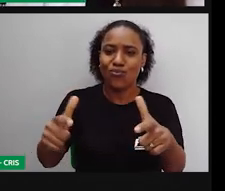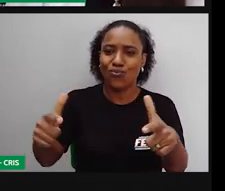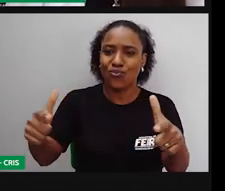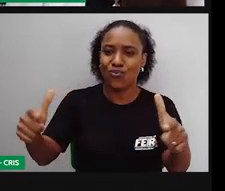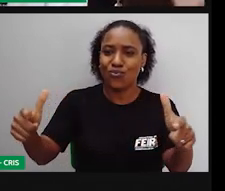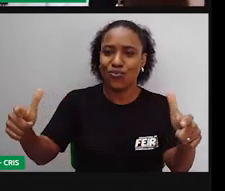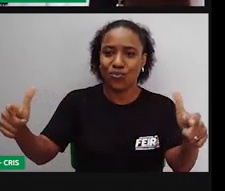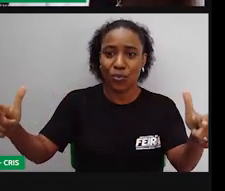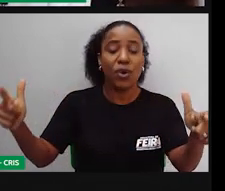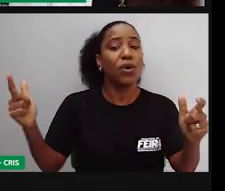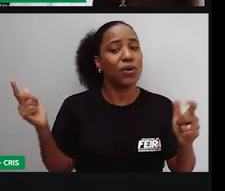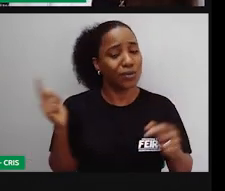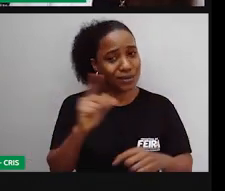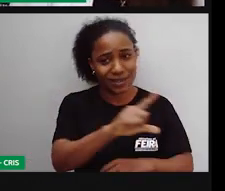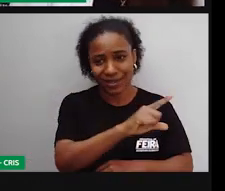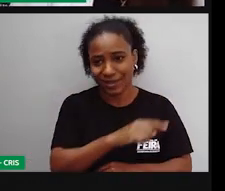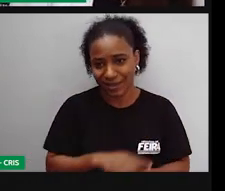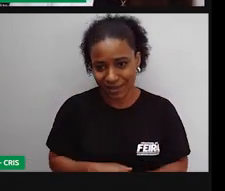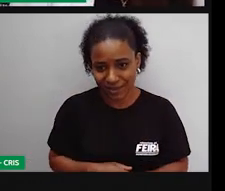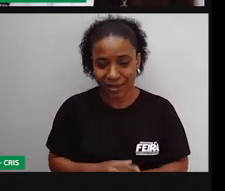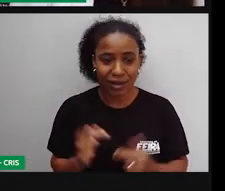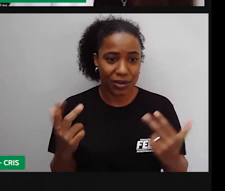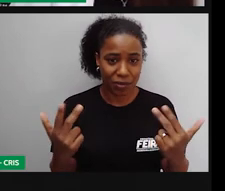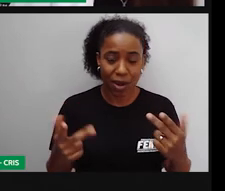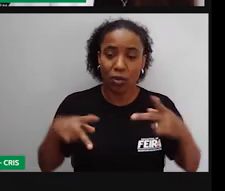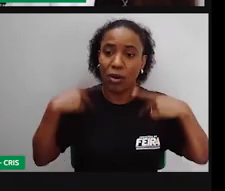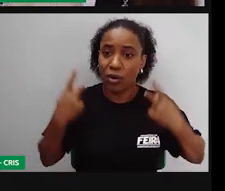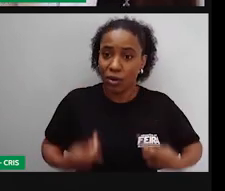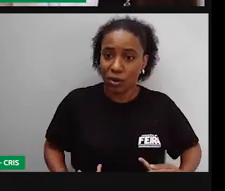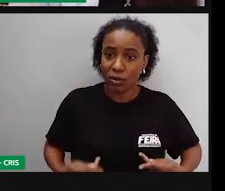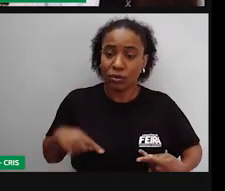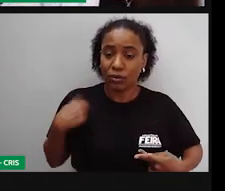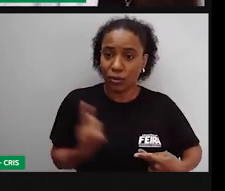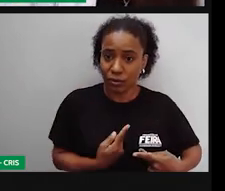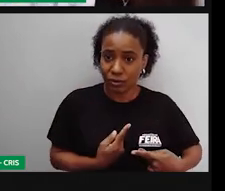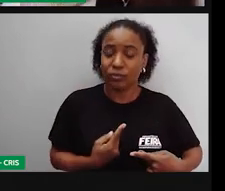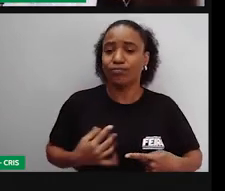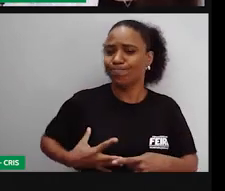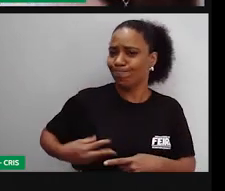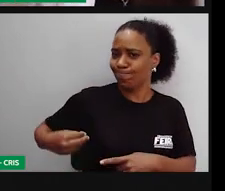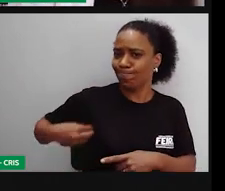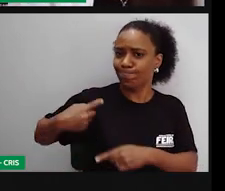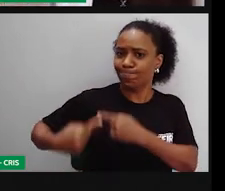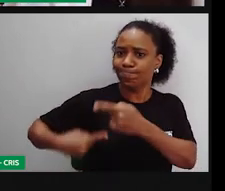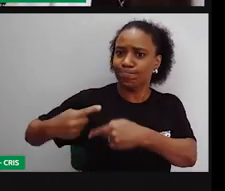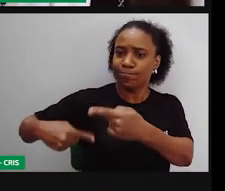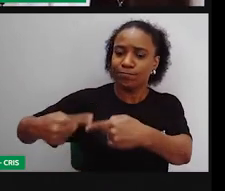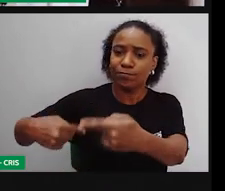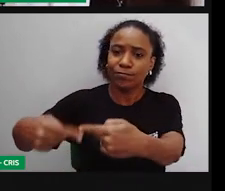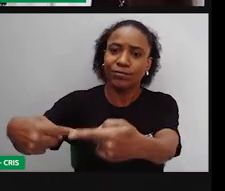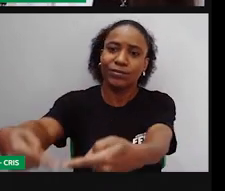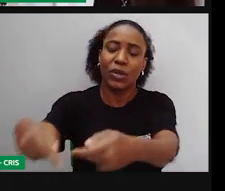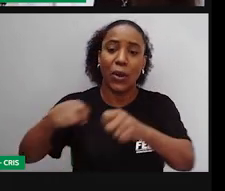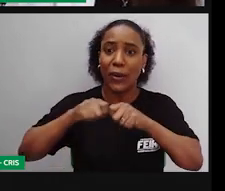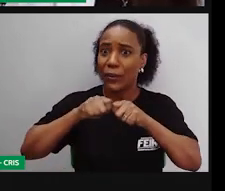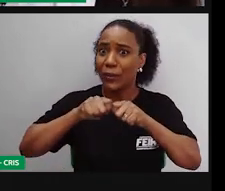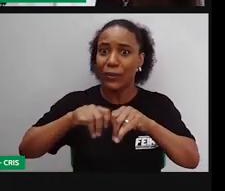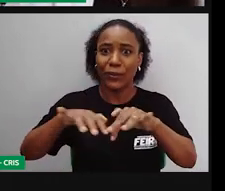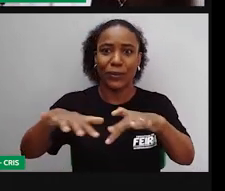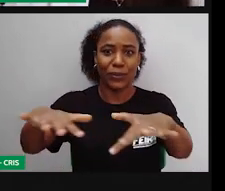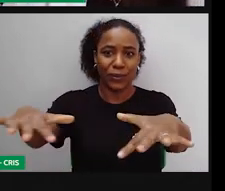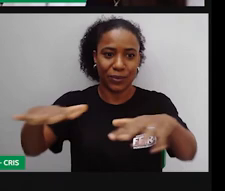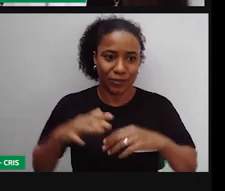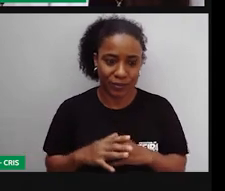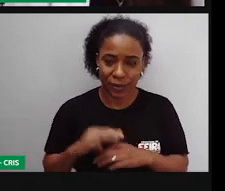reprodução, a humanidade acabaria, né? Então, para que haja essa evolução, precisa ter a reprodução. Reprodução